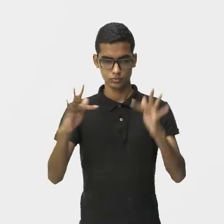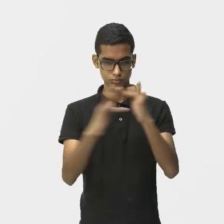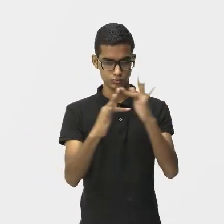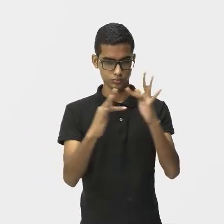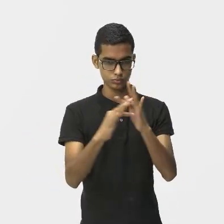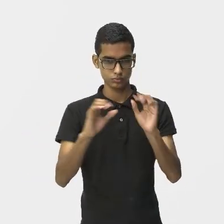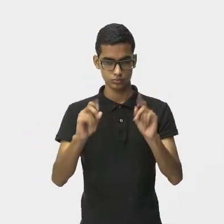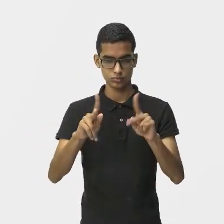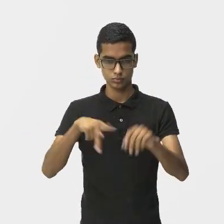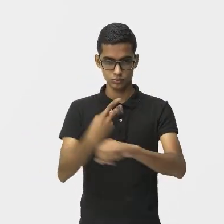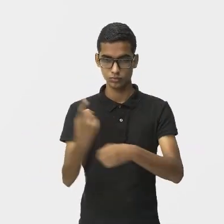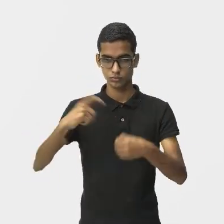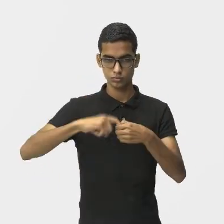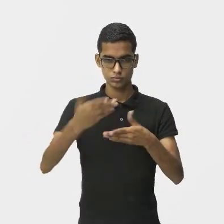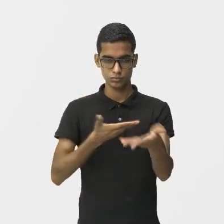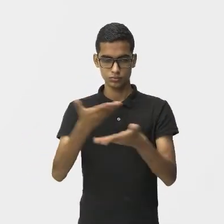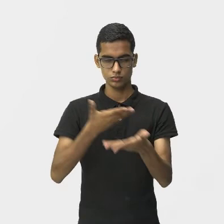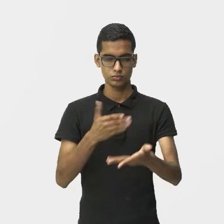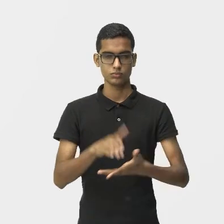tá? Até já!